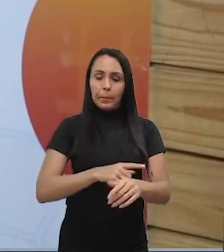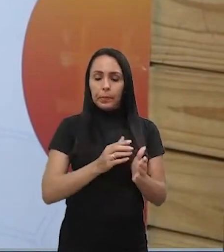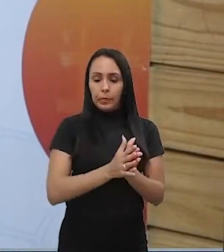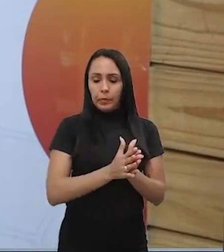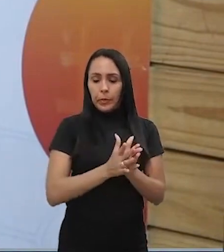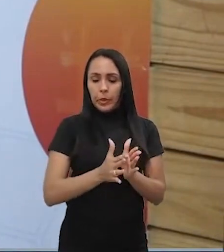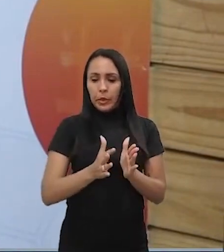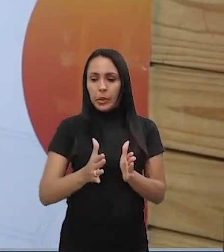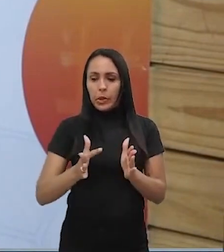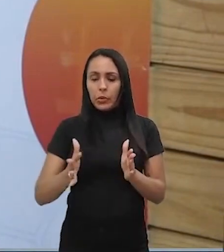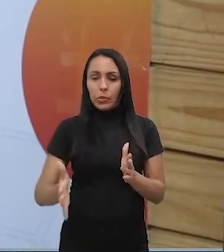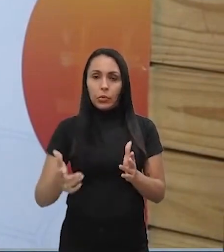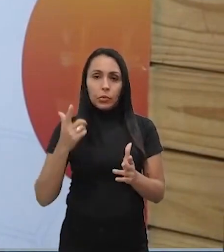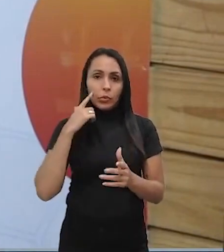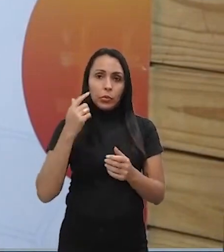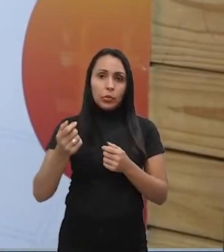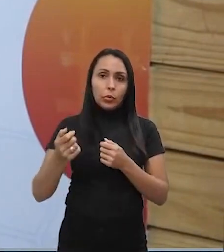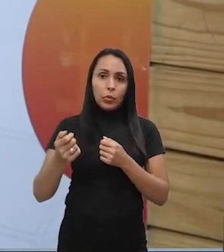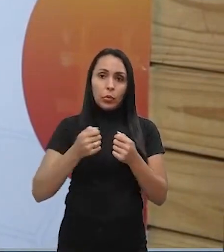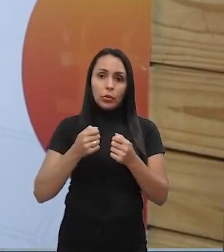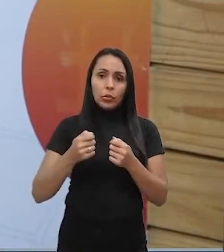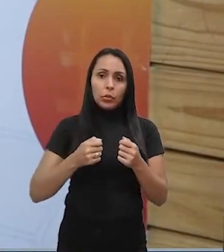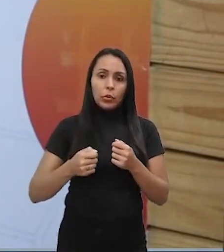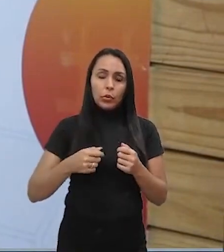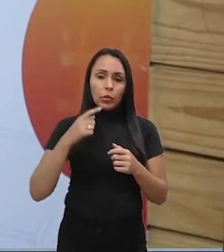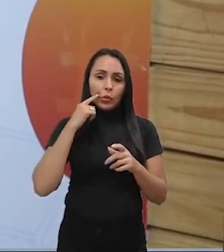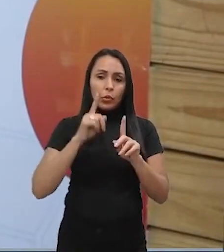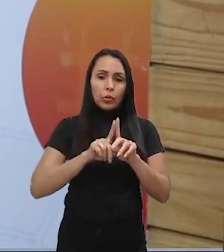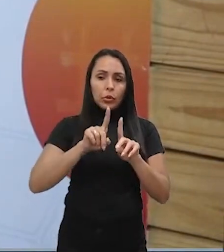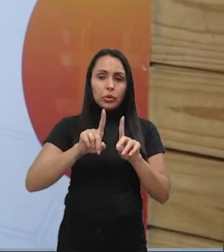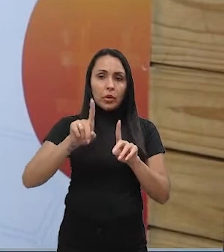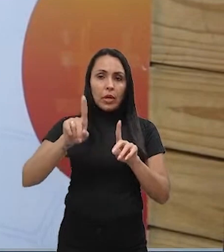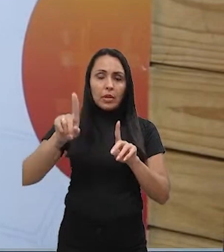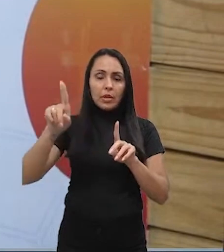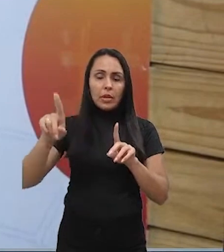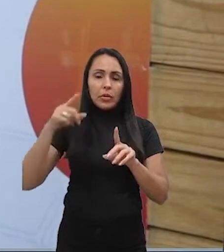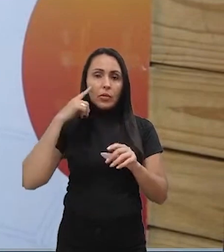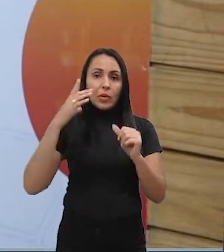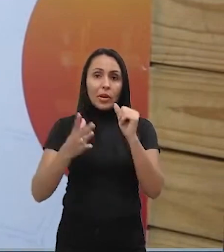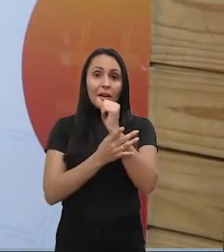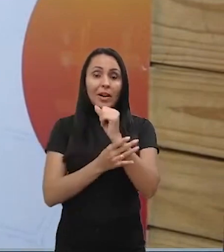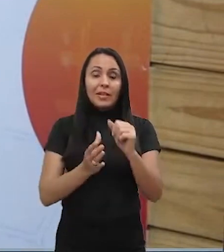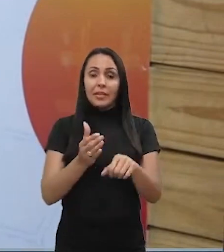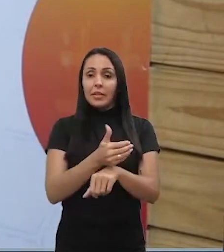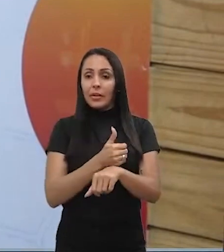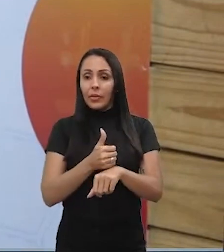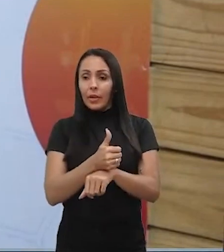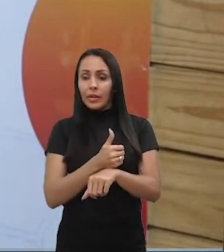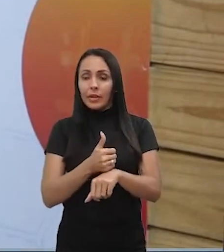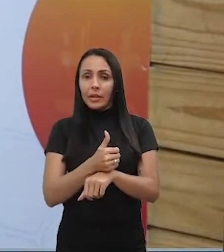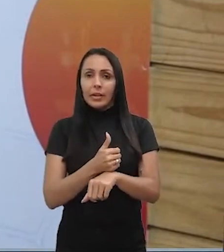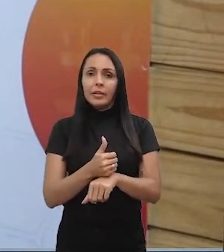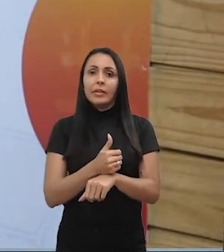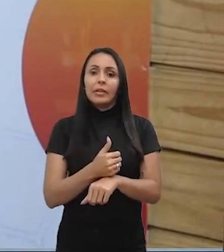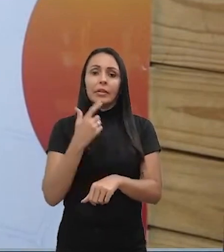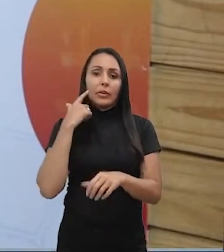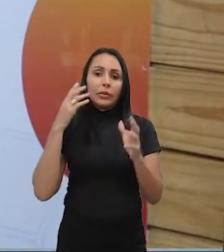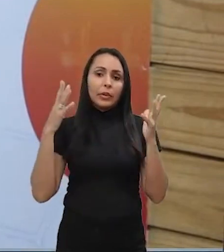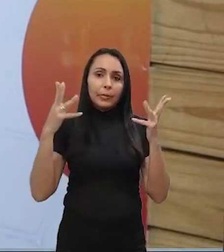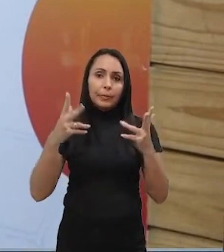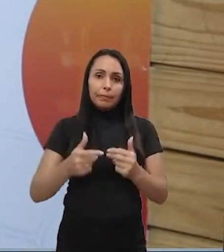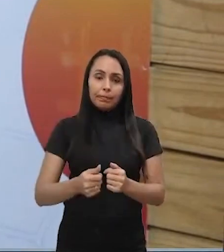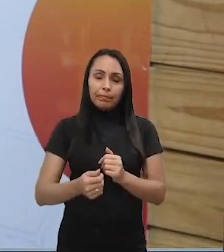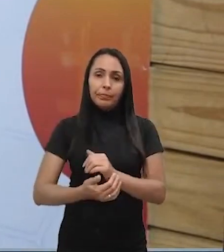de inspeção, a era do controle estatístico, a era de garantia da qualidade, olha aí a qualidade, né? E a era da qualidade